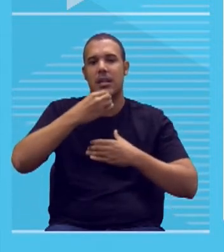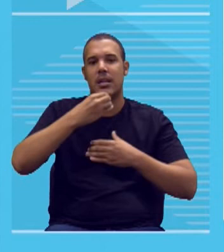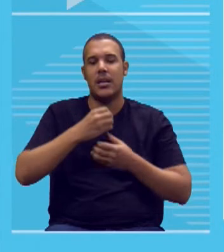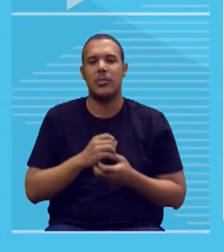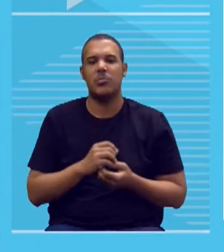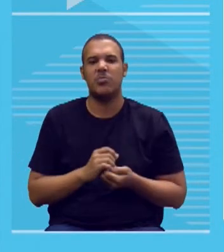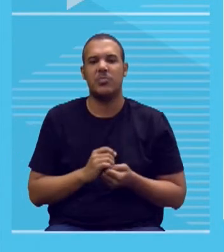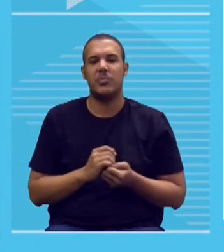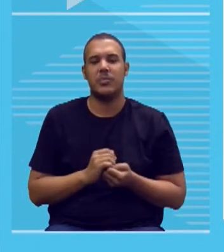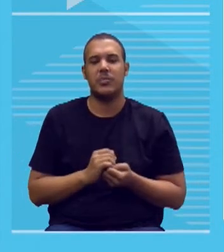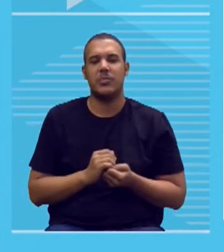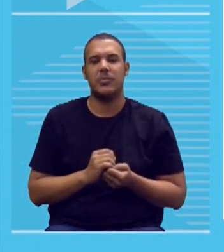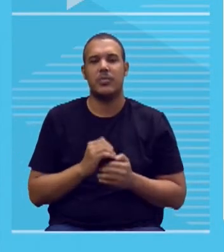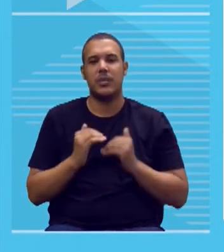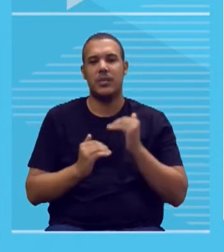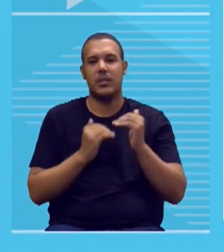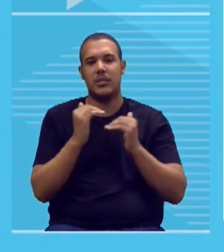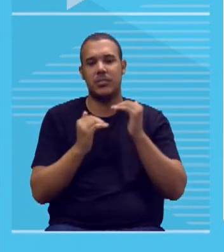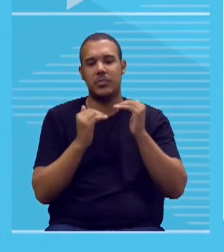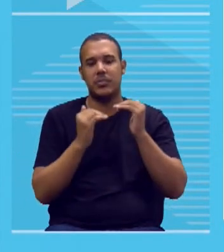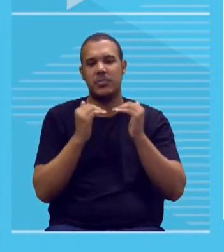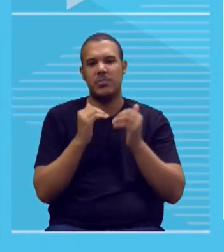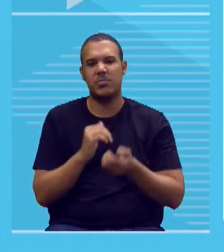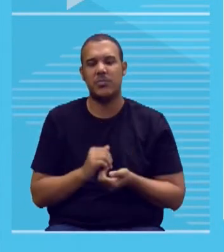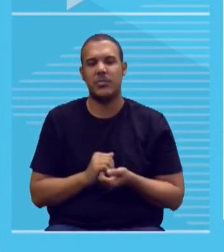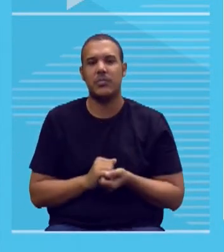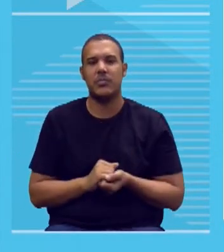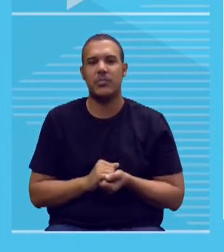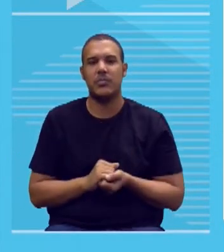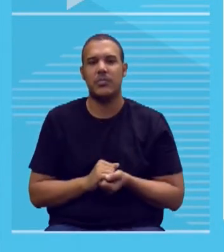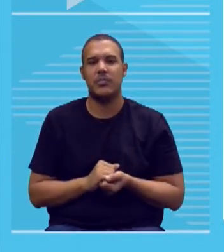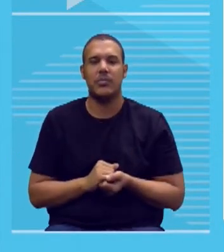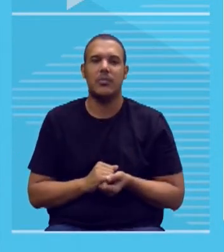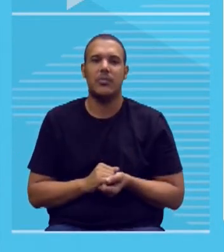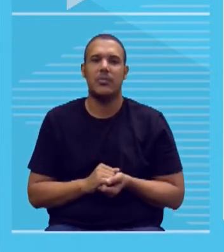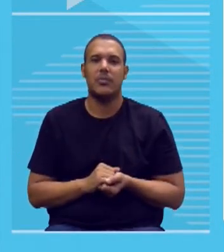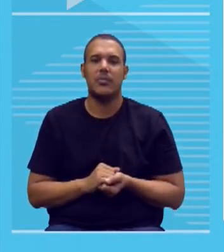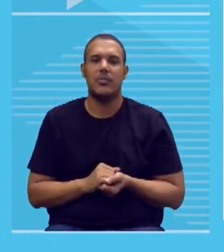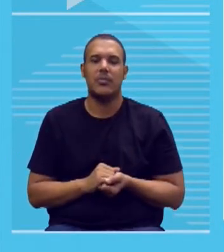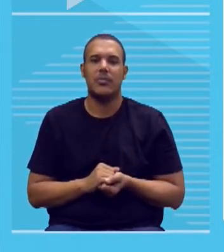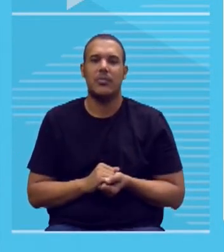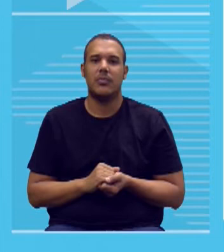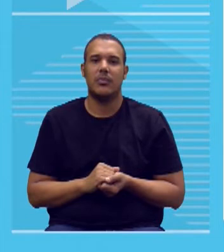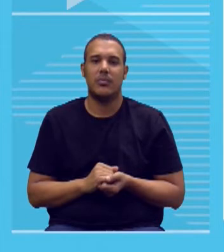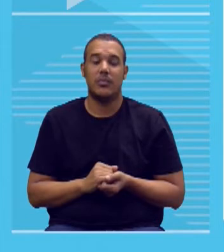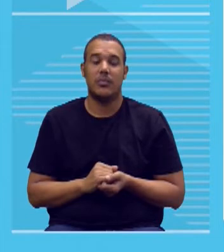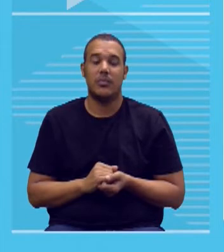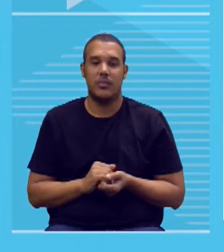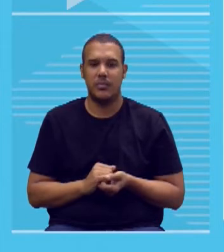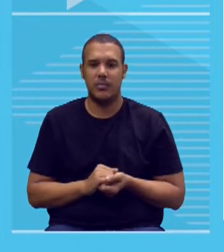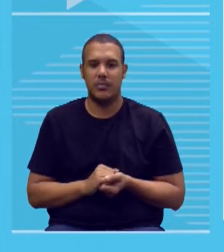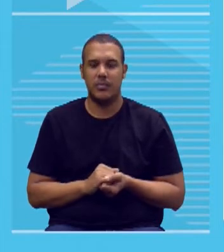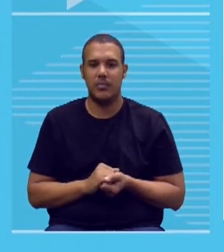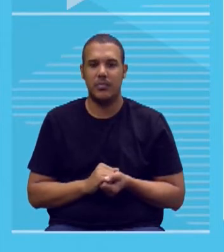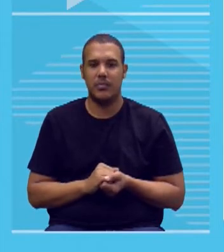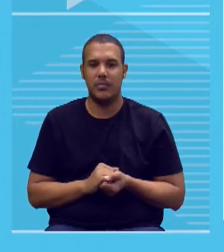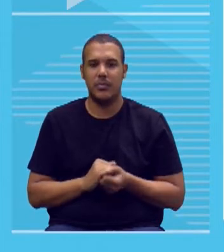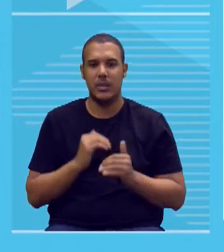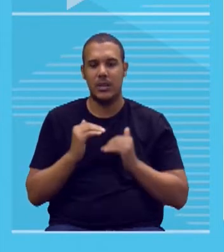encontravam a resistência do meio essas girafas se reproduziram